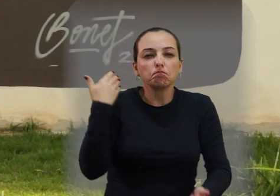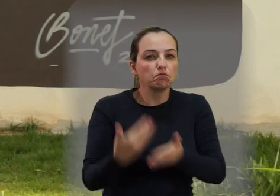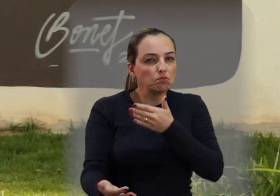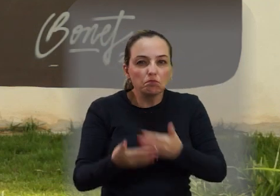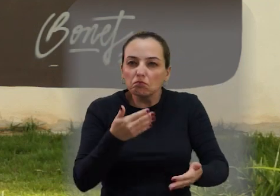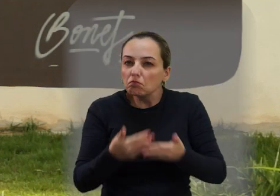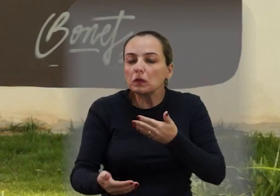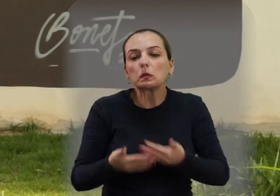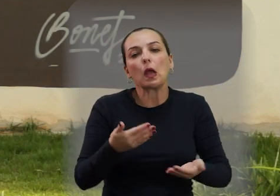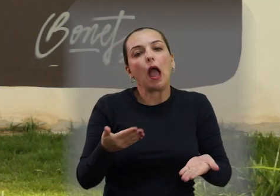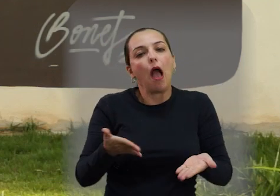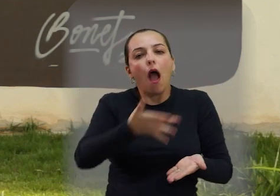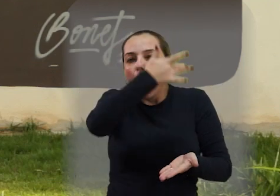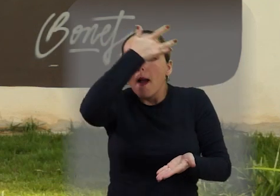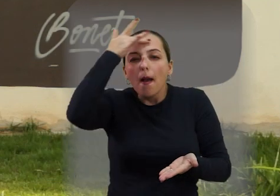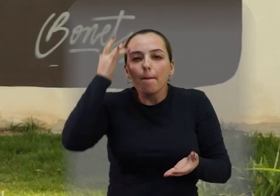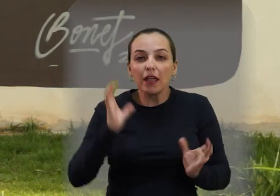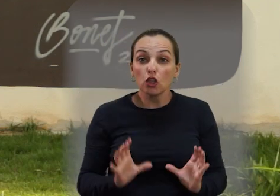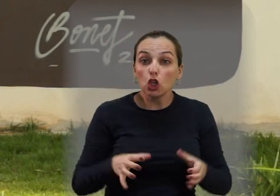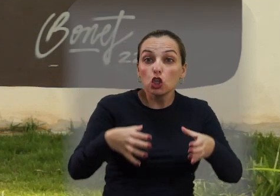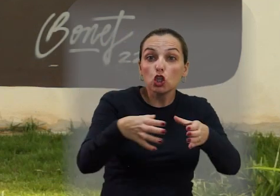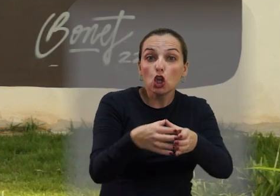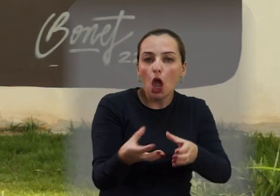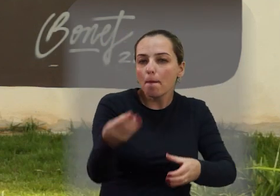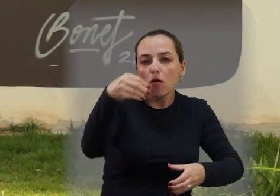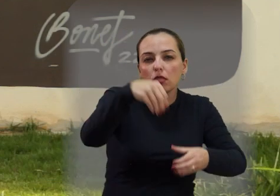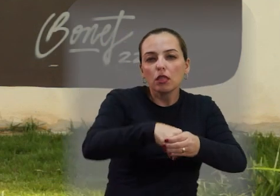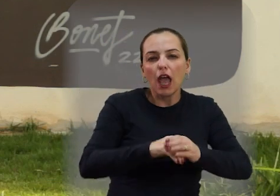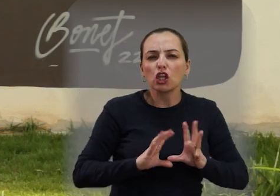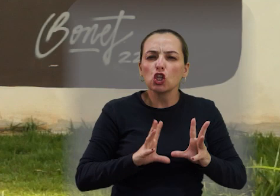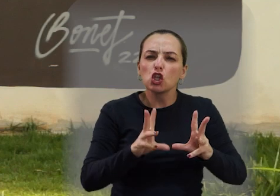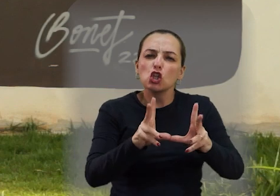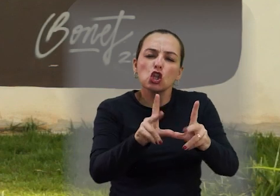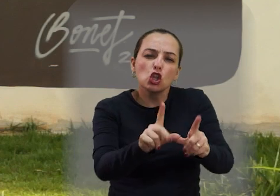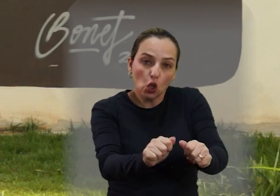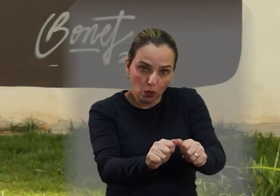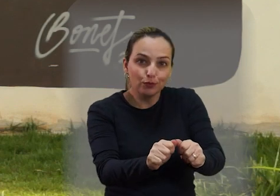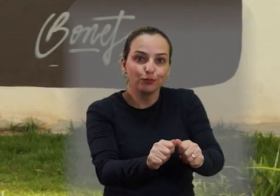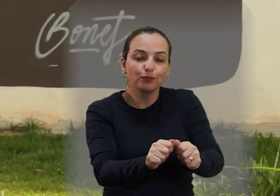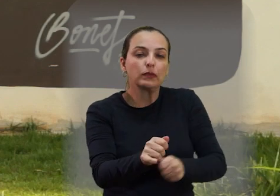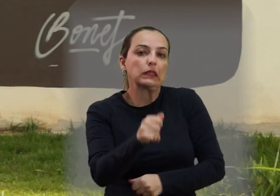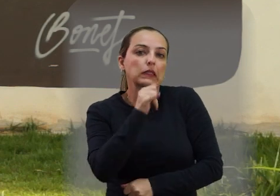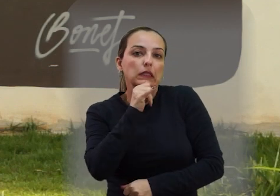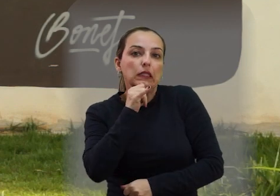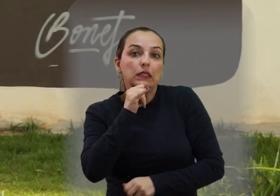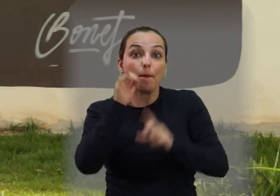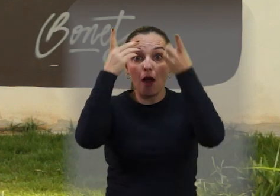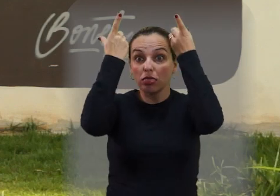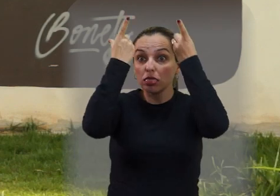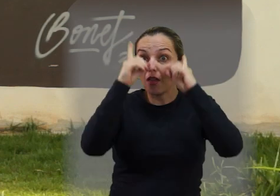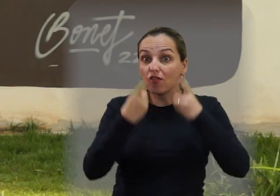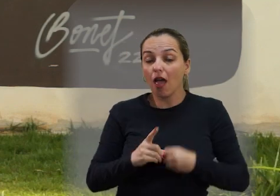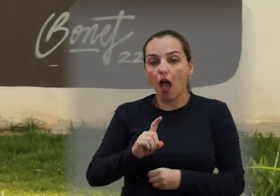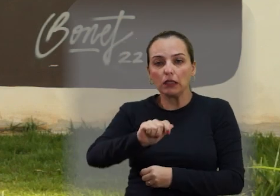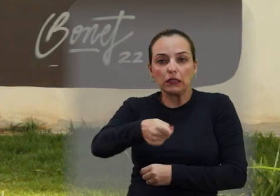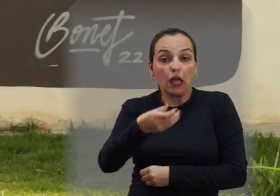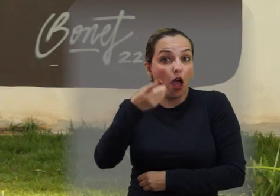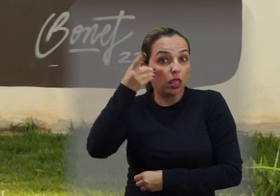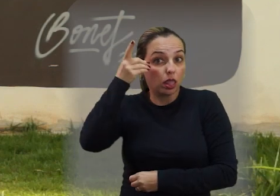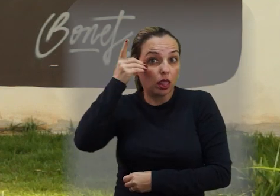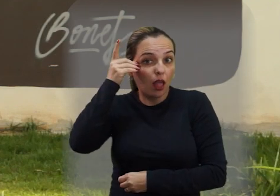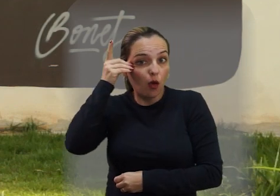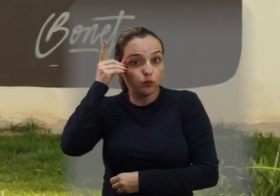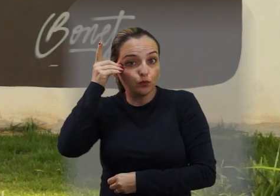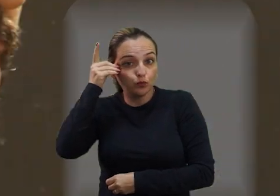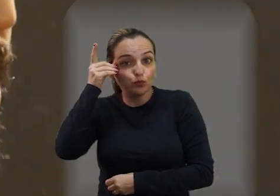acolher, aprendem a respeitar qualquer tipo de idade, qualquer tipo de situação da pessoa. Por exemplo, a